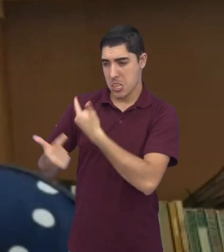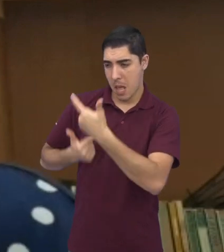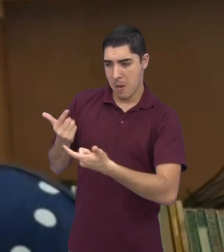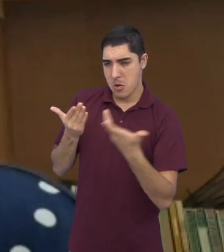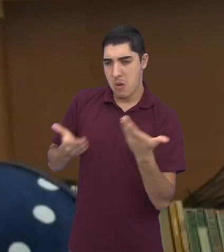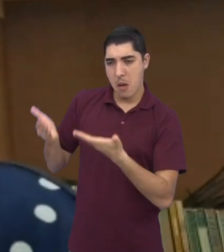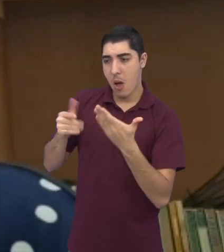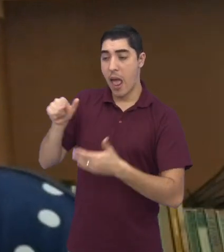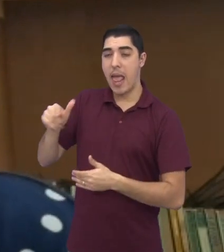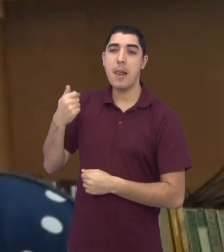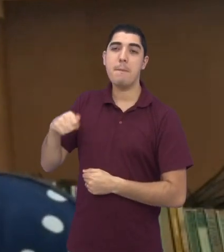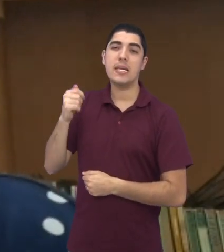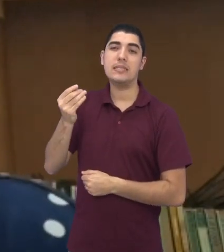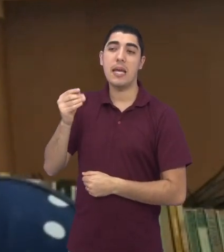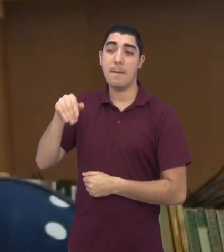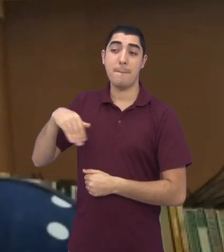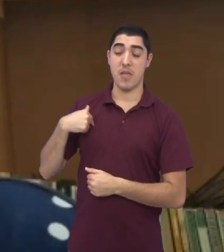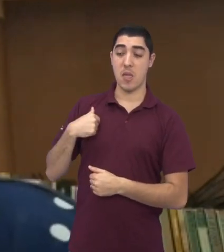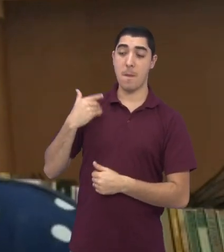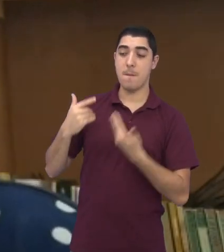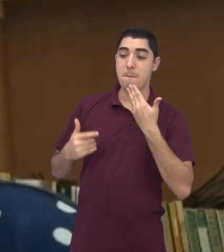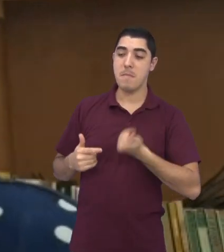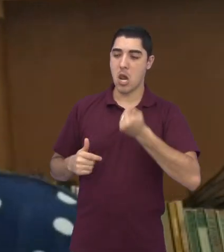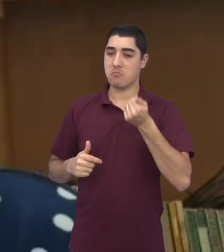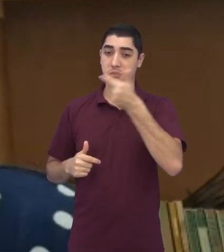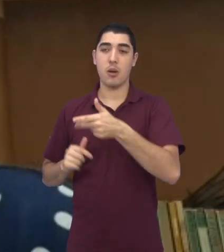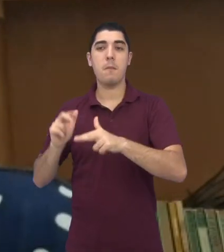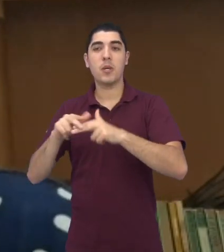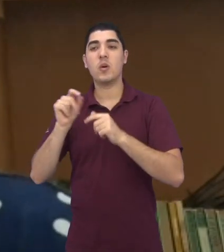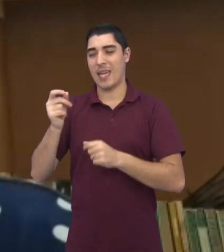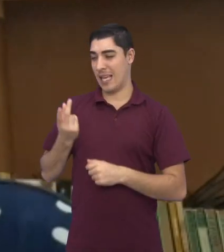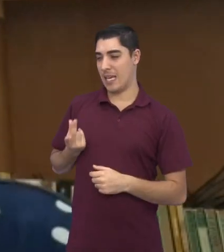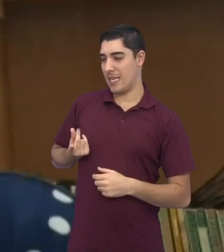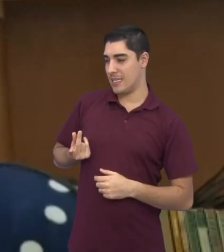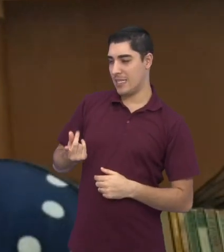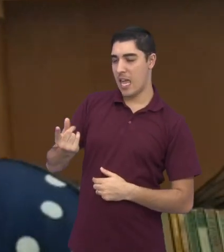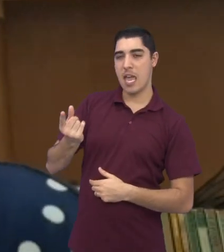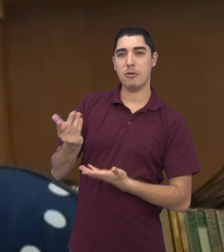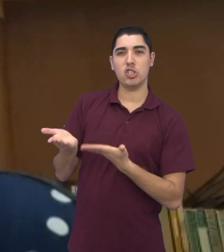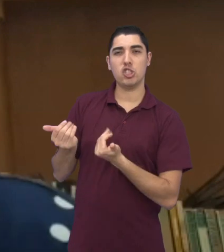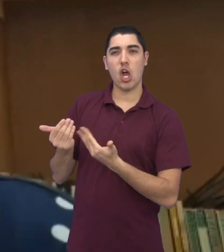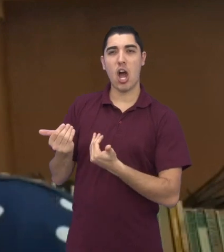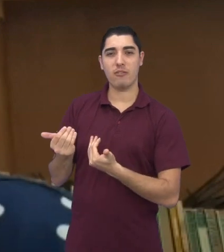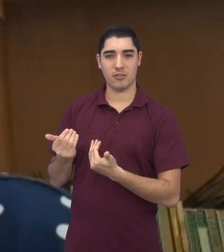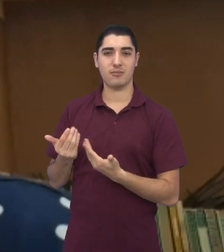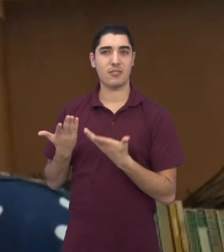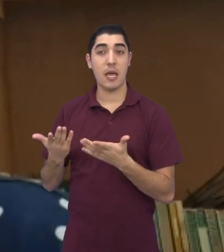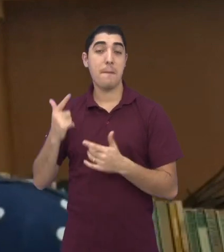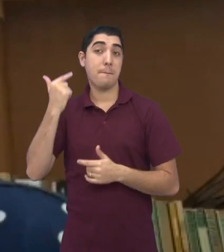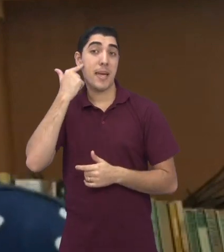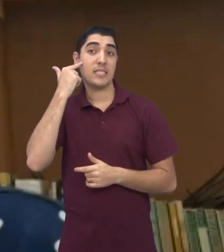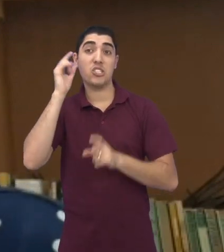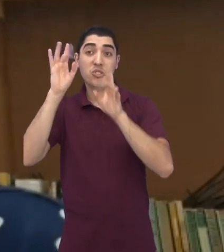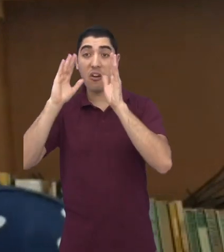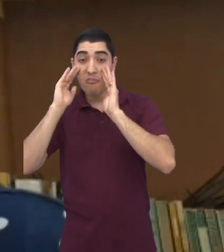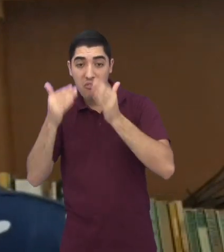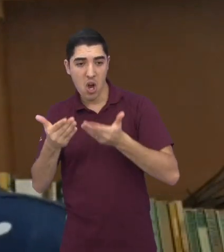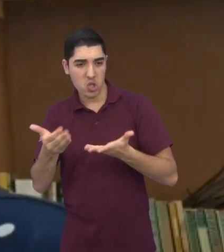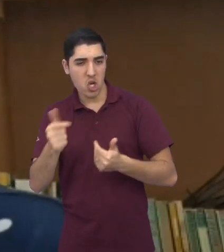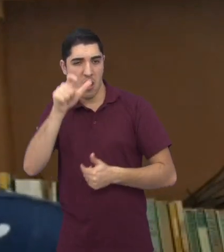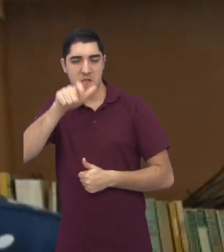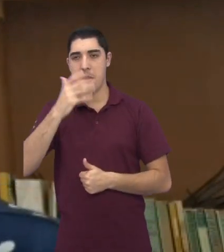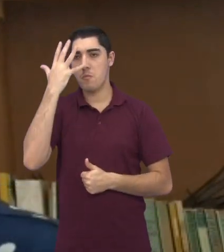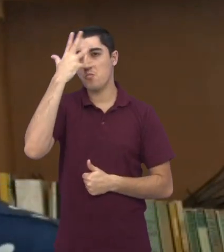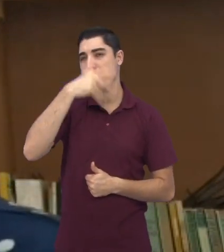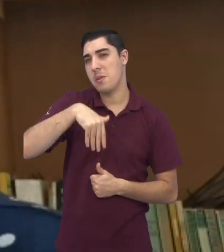e dando o máximo de si mesma. Então, essa eterna juventude, esse estímulo, essa coisa de que os jovens é que